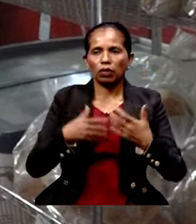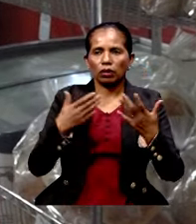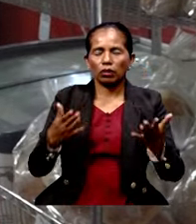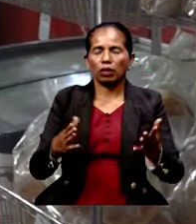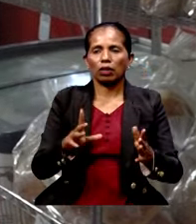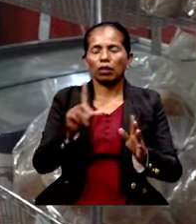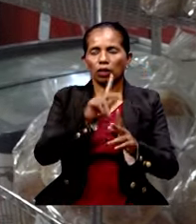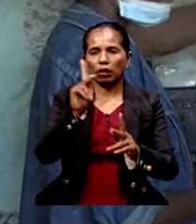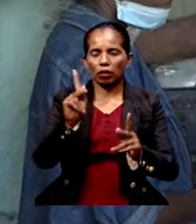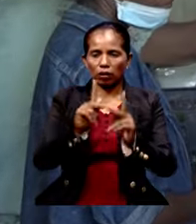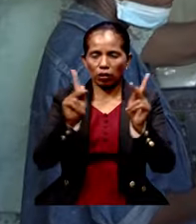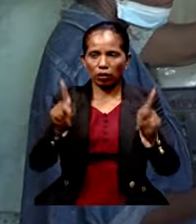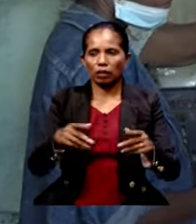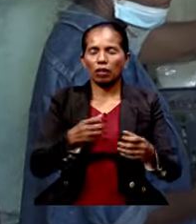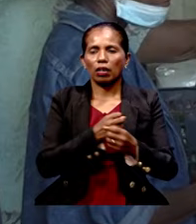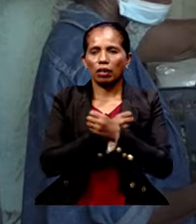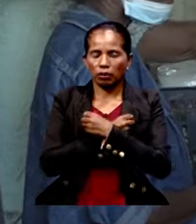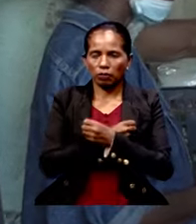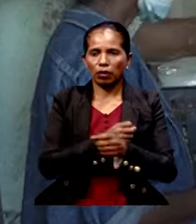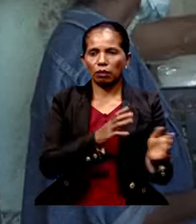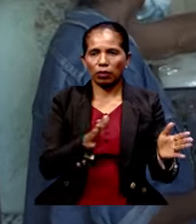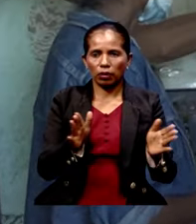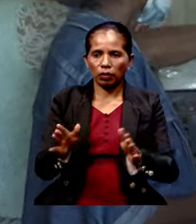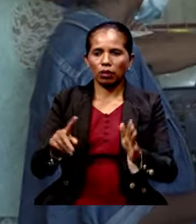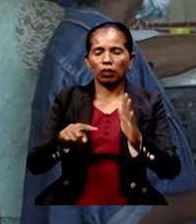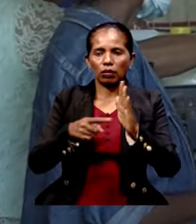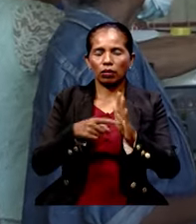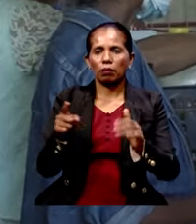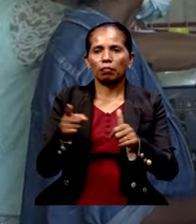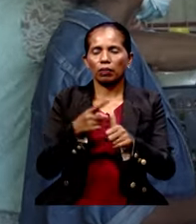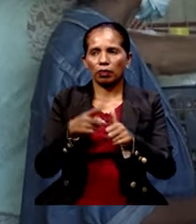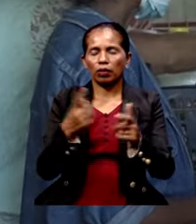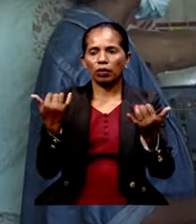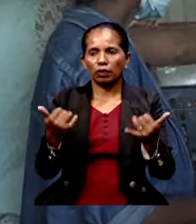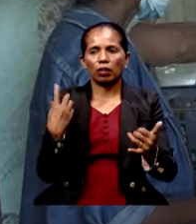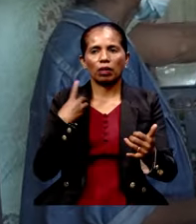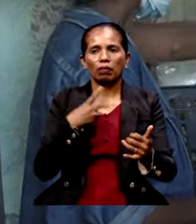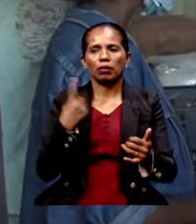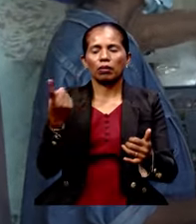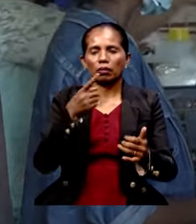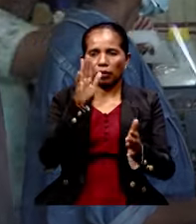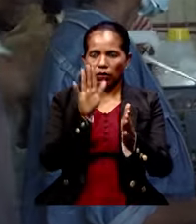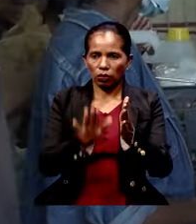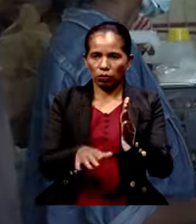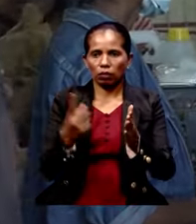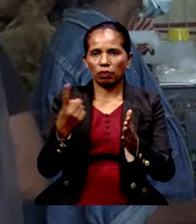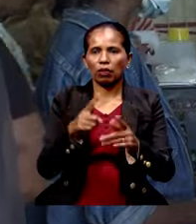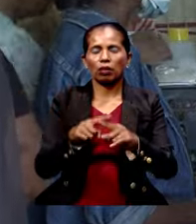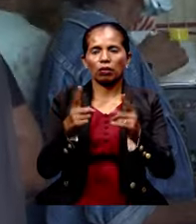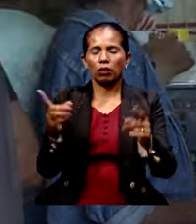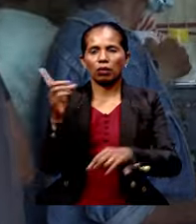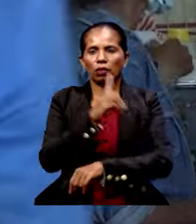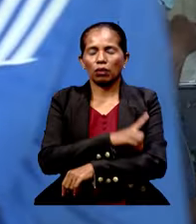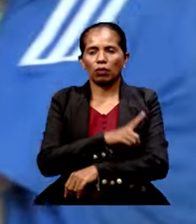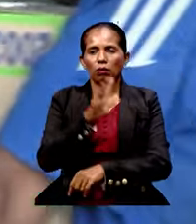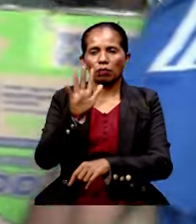dominia prosesu anti sami loke wa hu si permero to agora me presu mantein na fati mai be agora lorong bot me